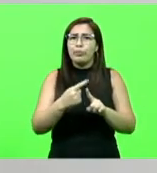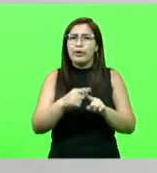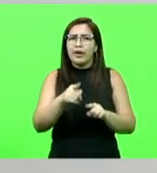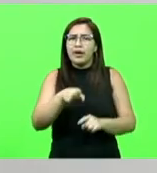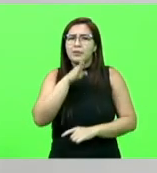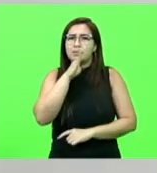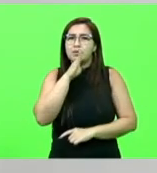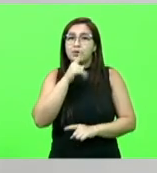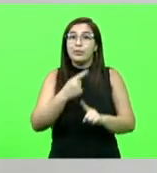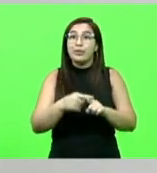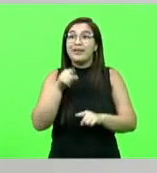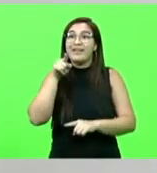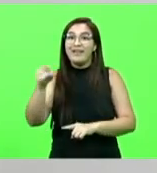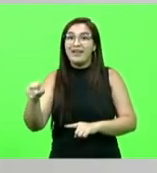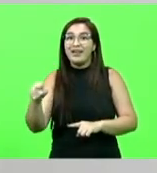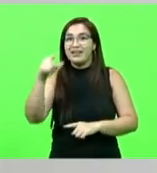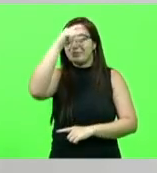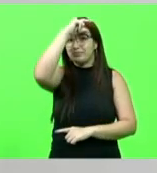o Lewandowski mandou.